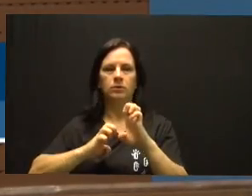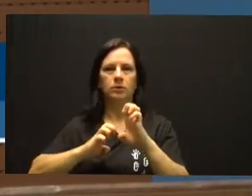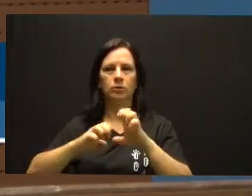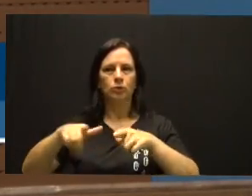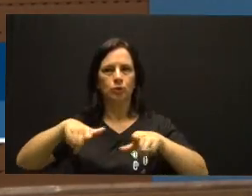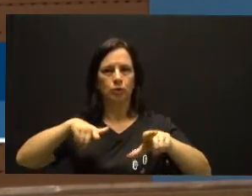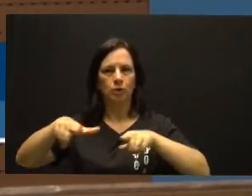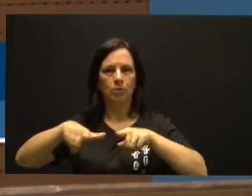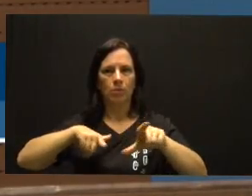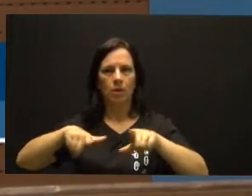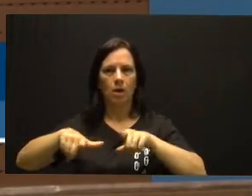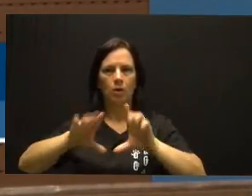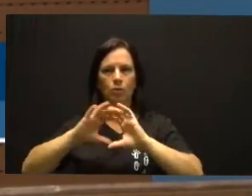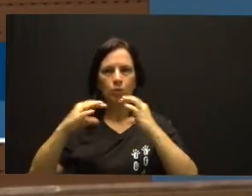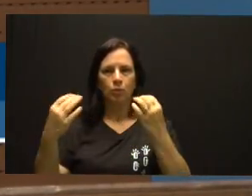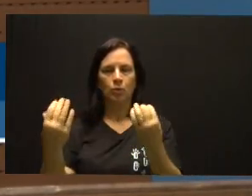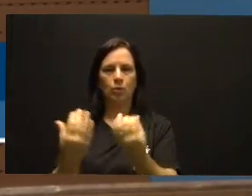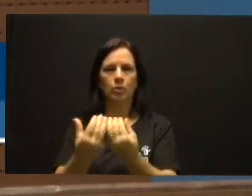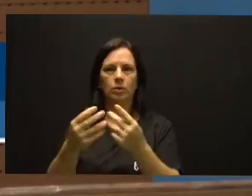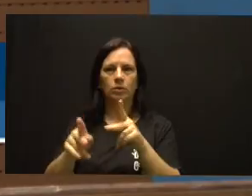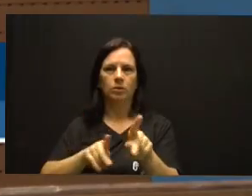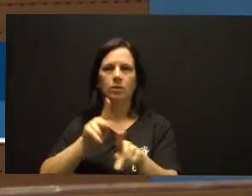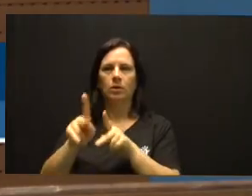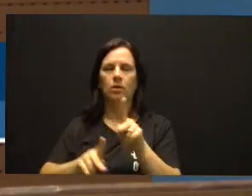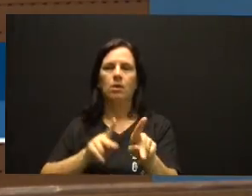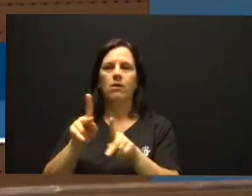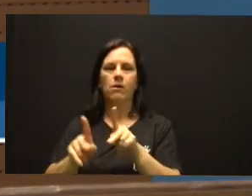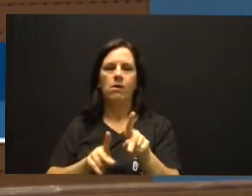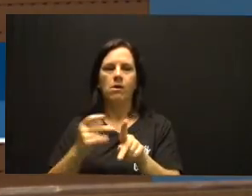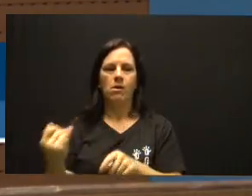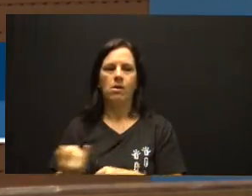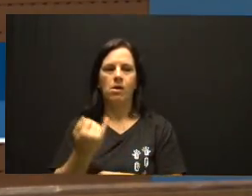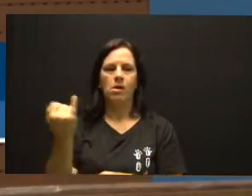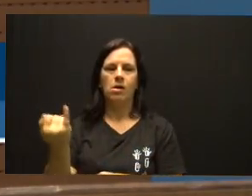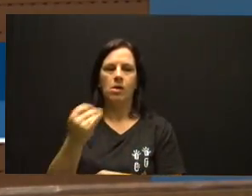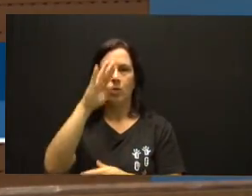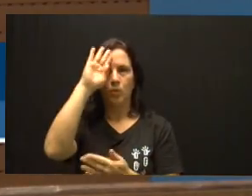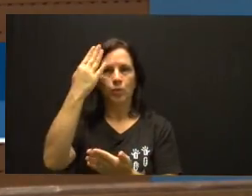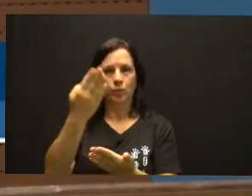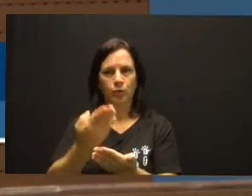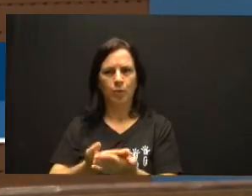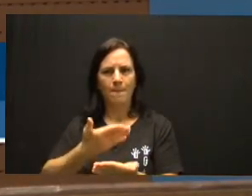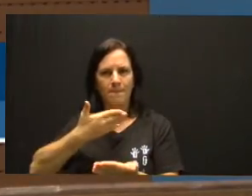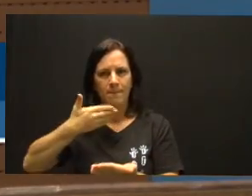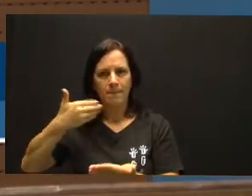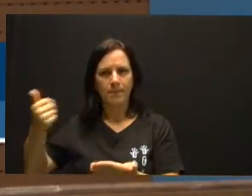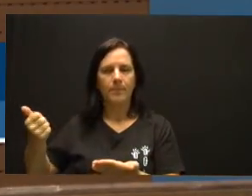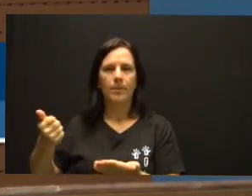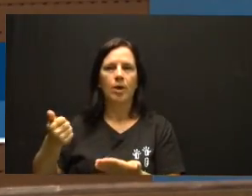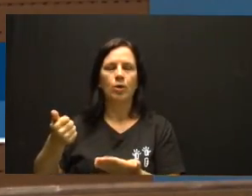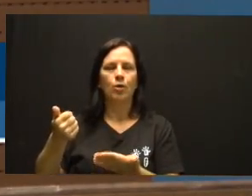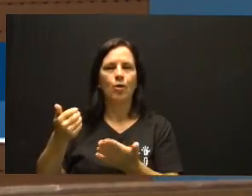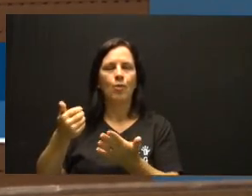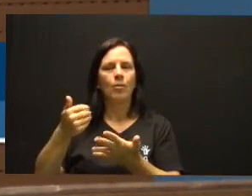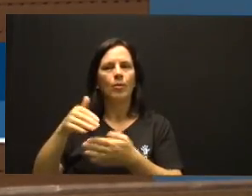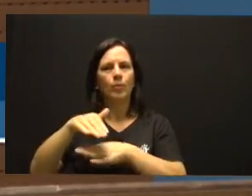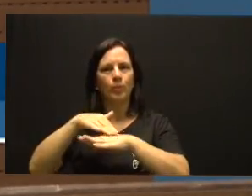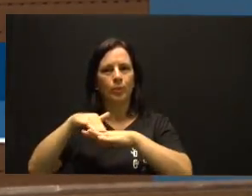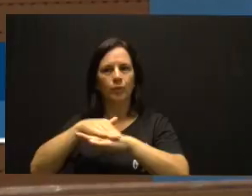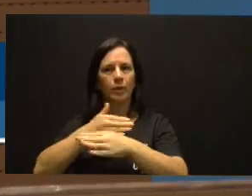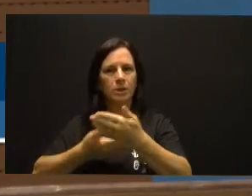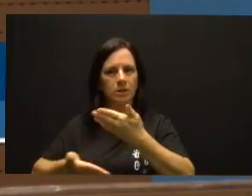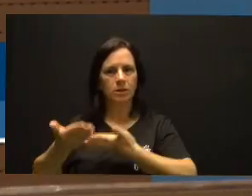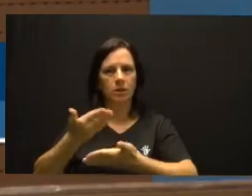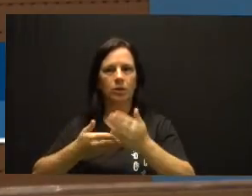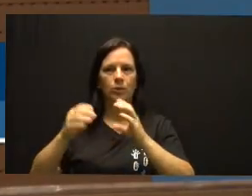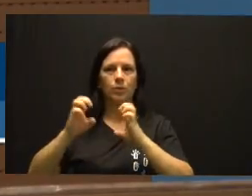para essa nossa comunidade, para a nossa população. Eu acho importante. Eu acredito que isso é o melhor caminho para o diálogo com as empresas.